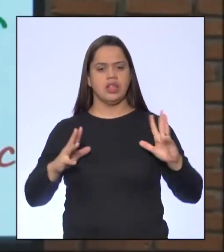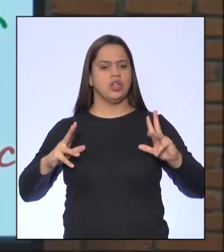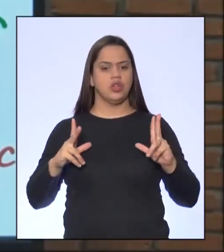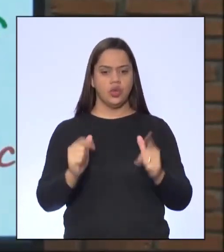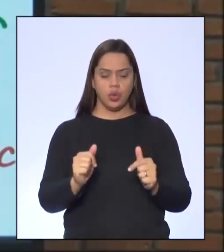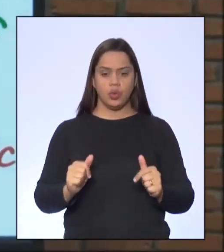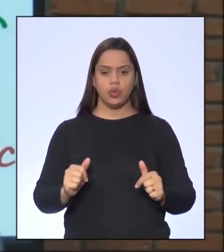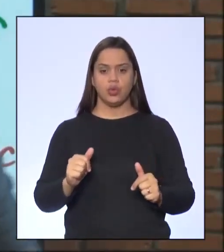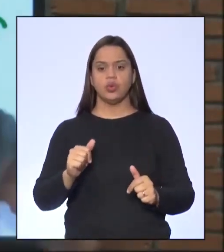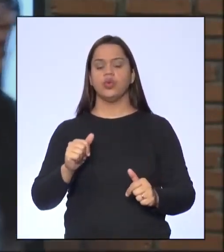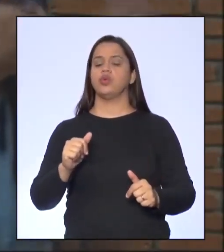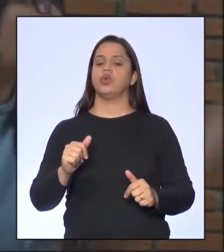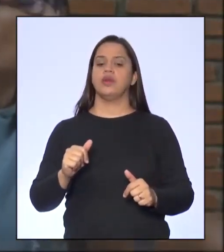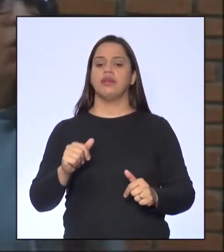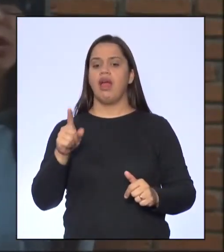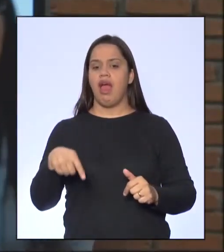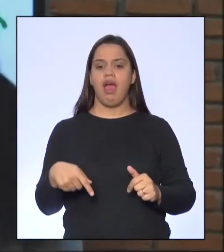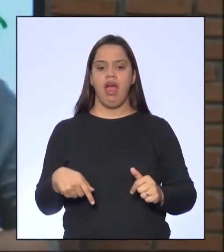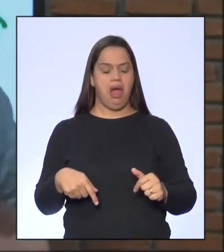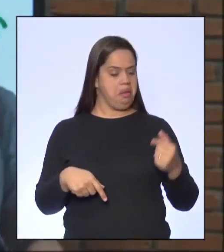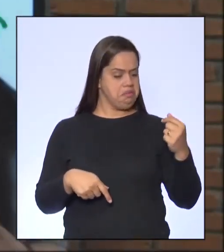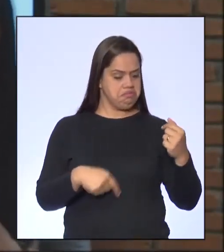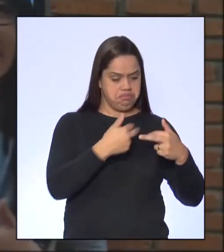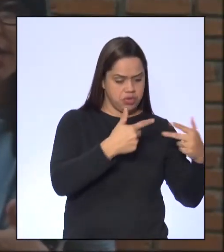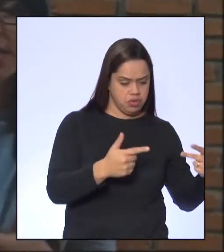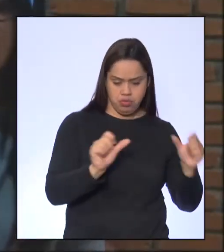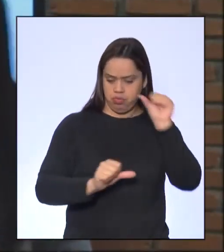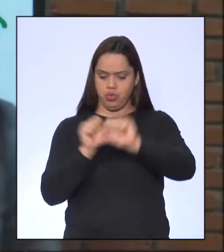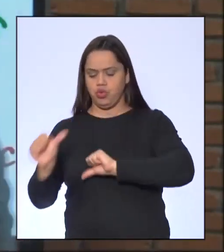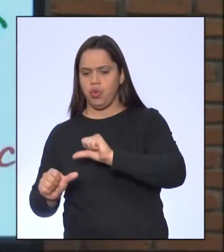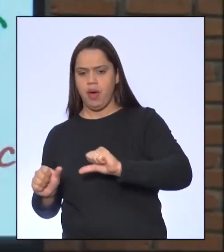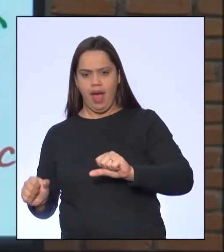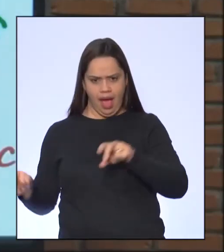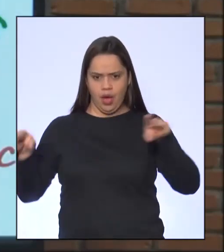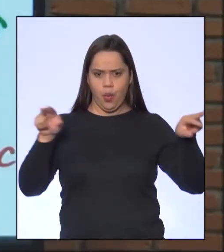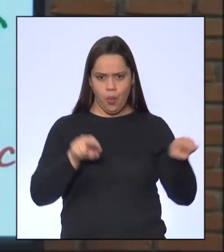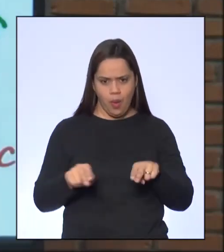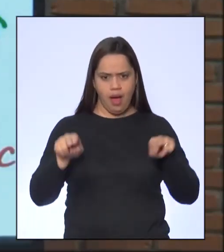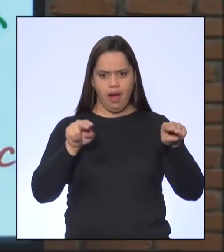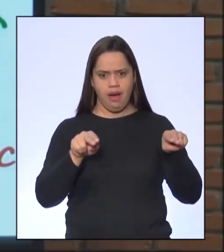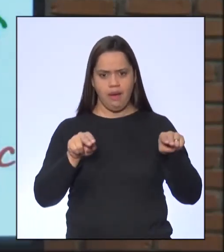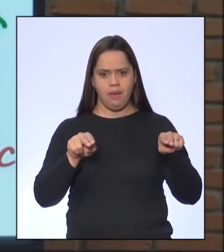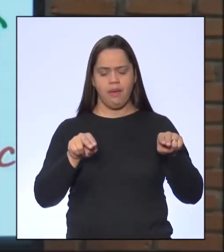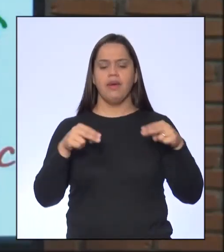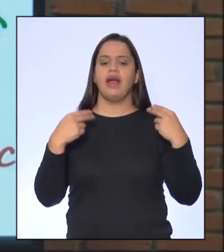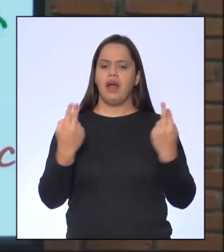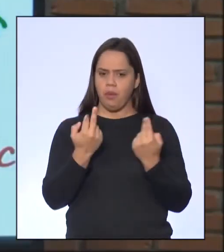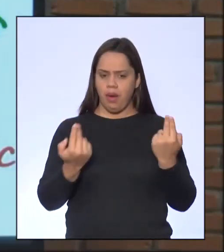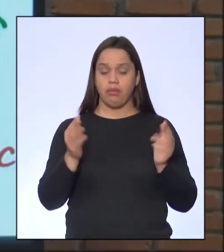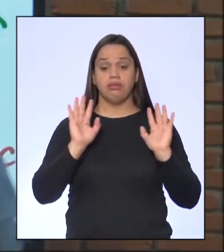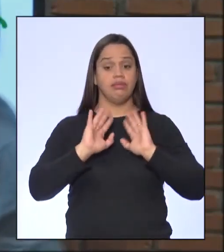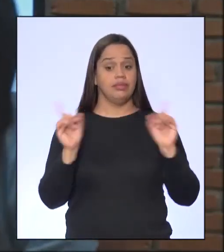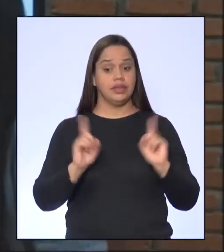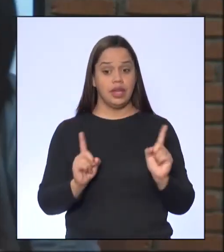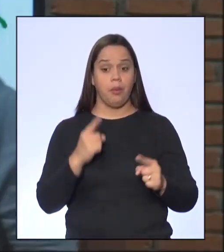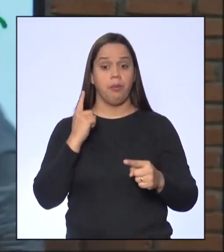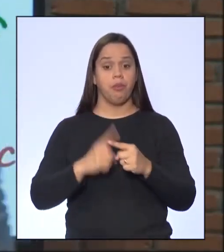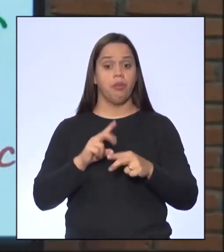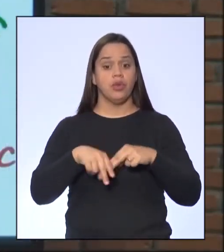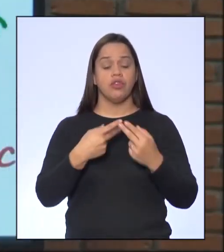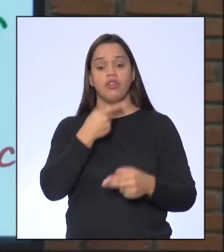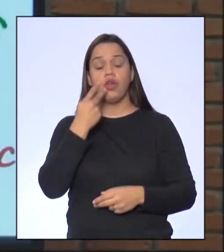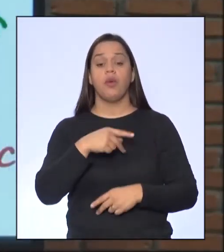tudo que era uma coisa e se tornou outra, elas são iguais? Não. Por isso que nós falamos que na natureza pode ocorrer